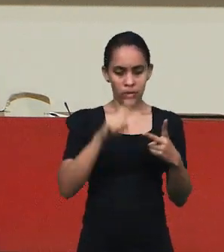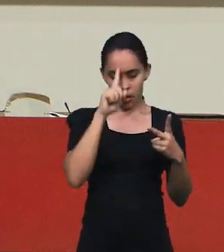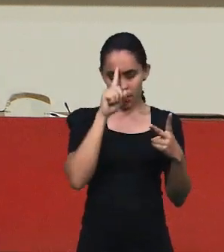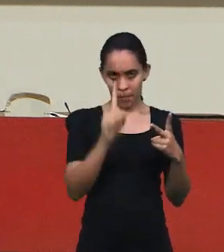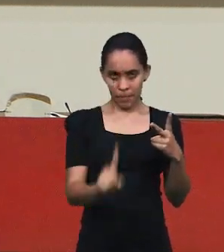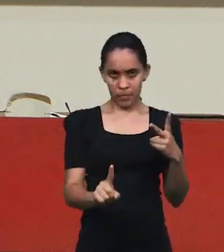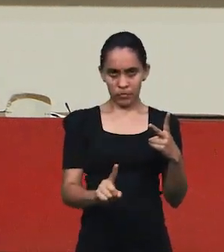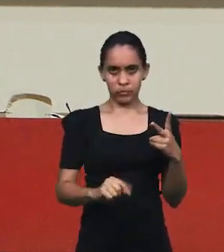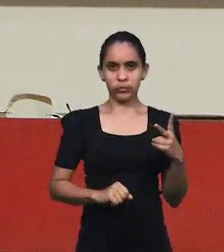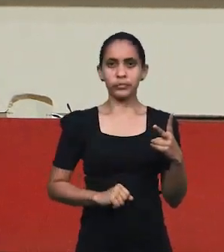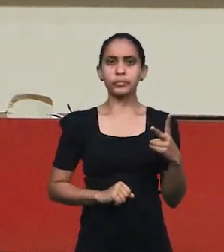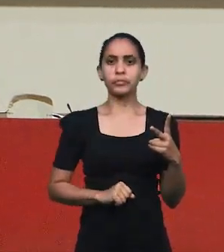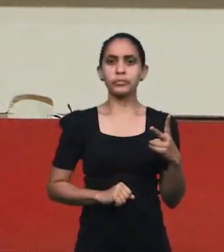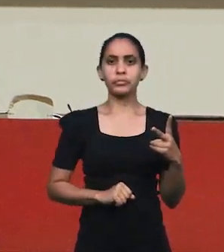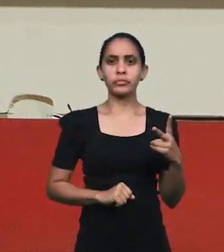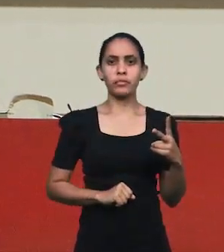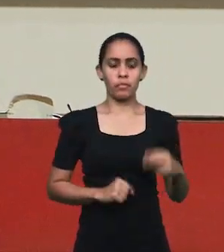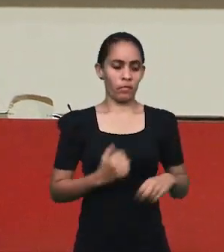ordem.